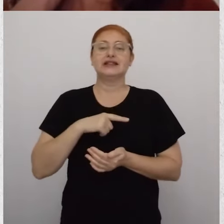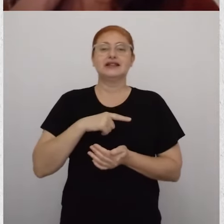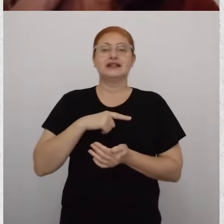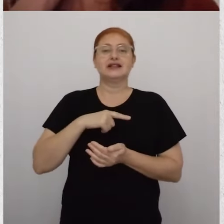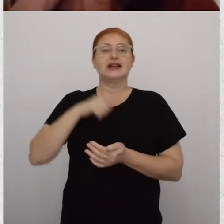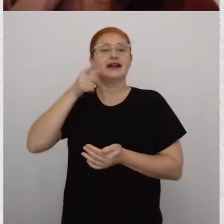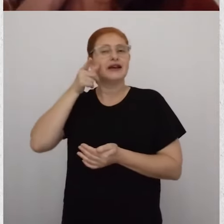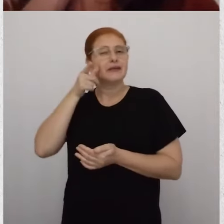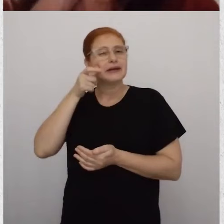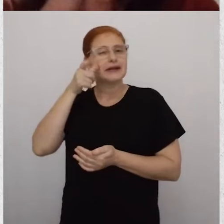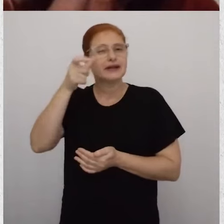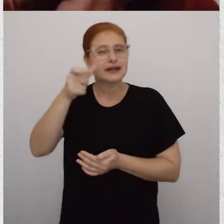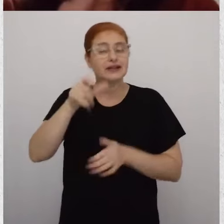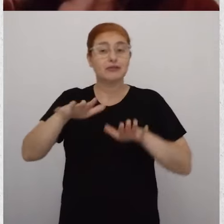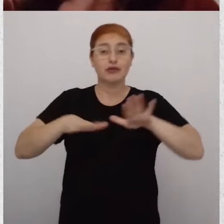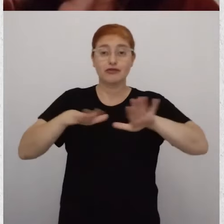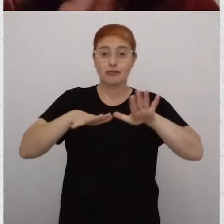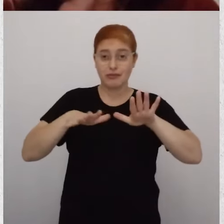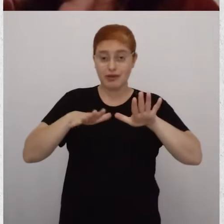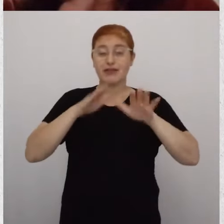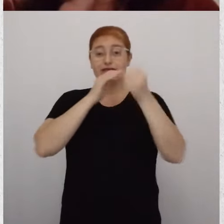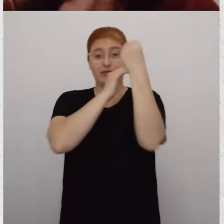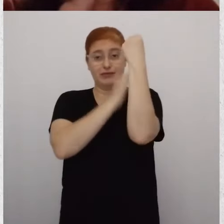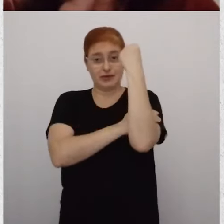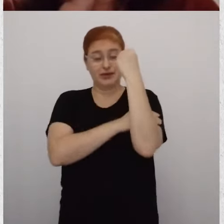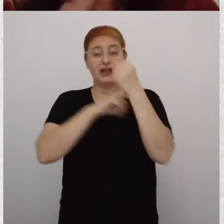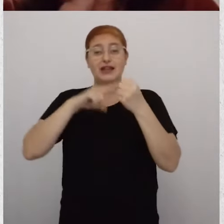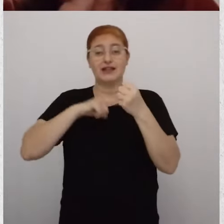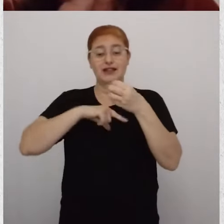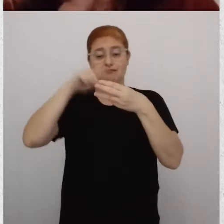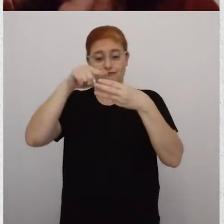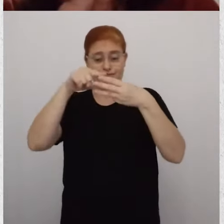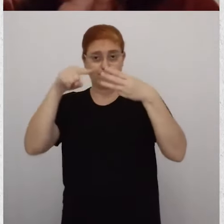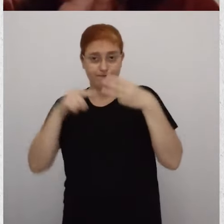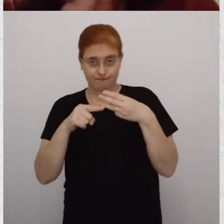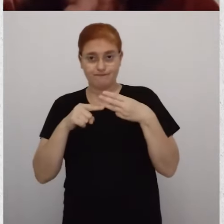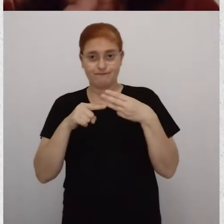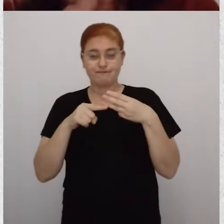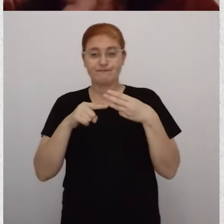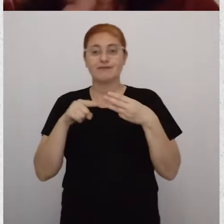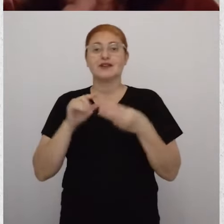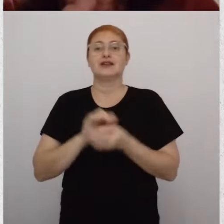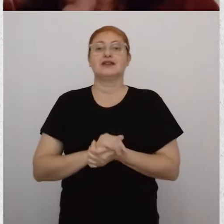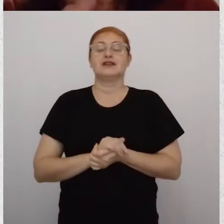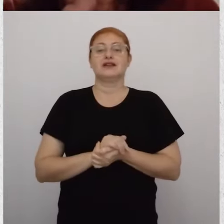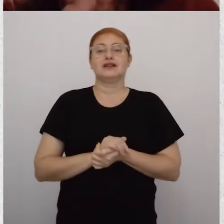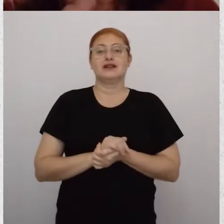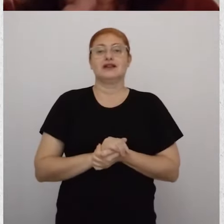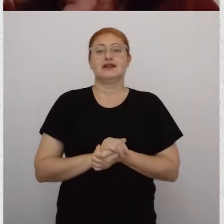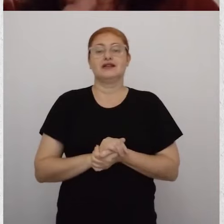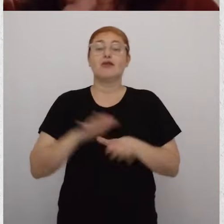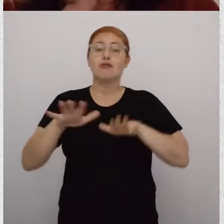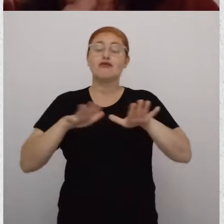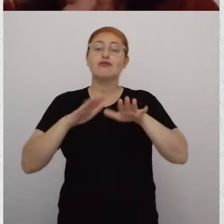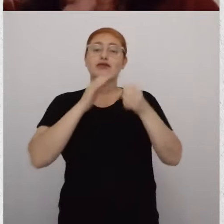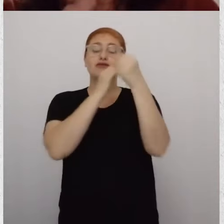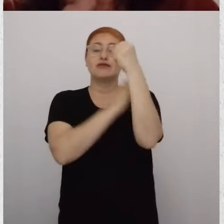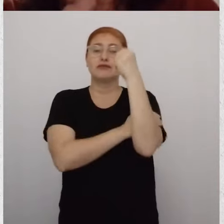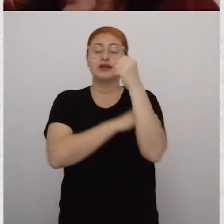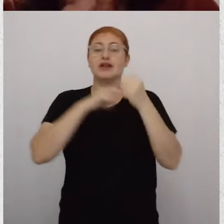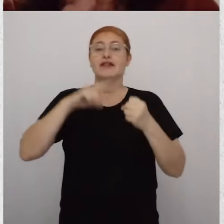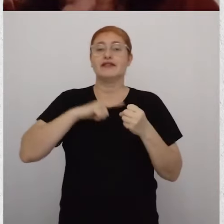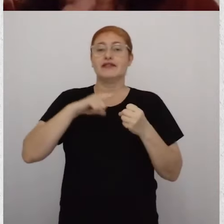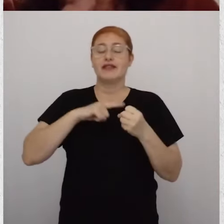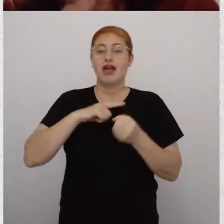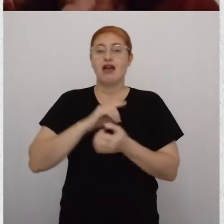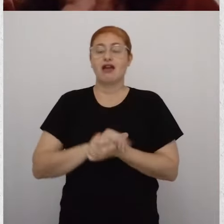sobre o movimento feminista, que é uma tríade na qual o movimento feminista estaria baseado